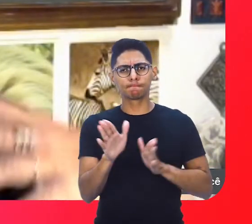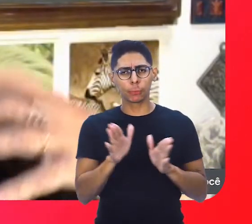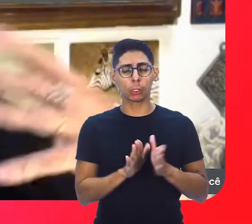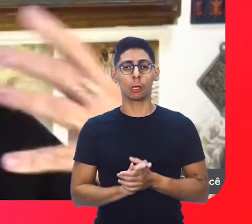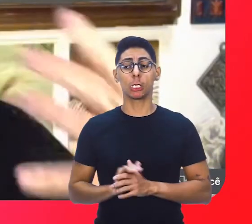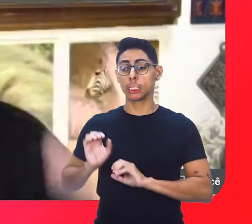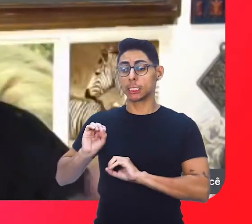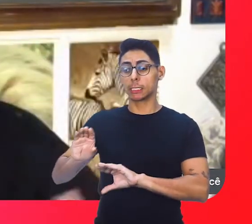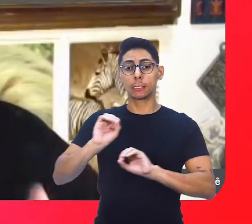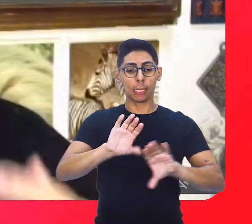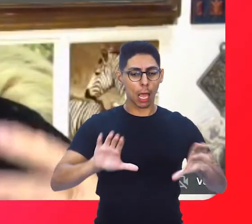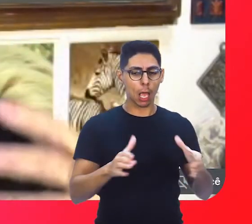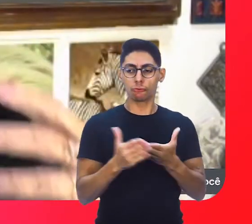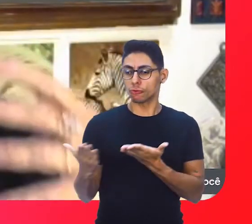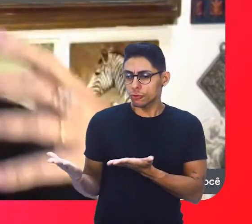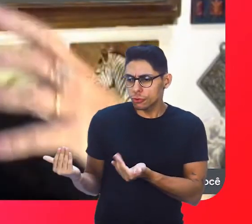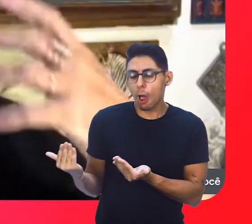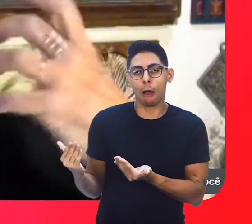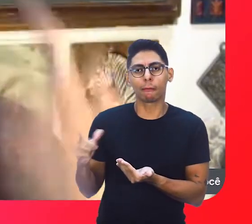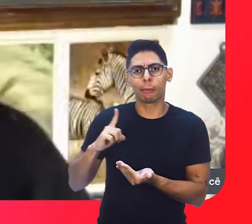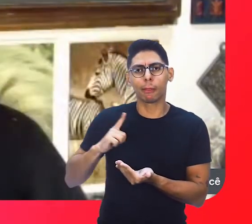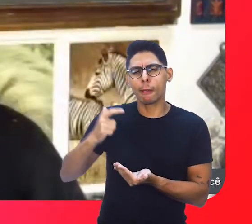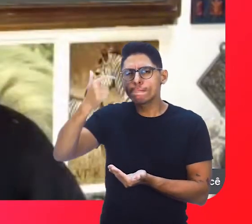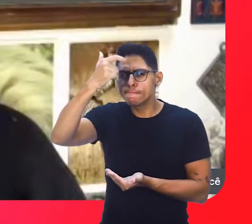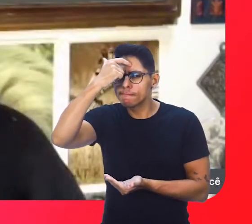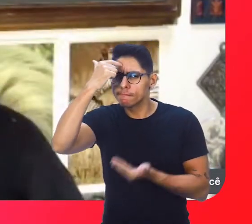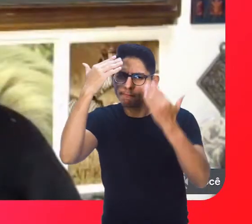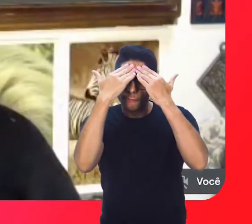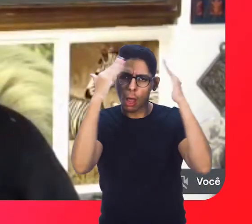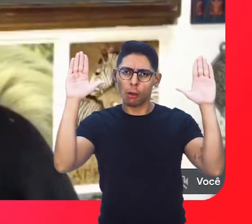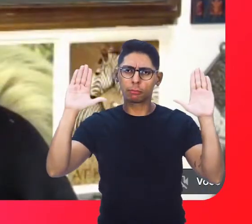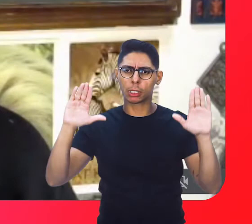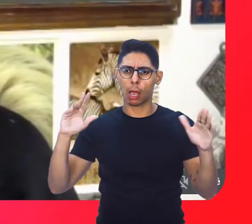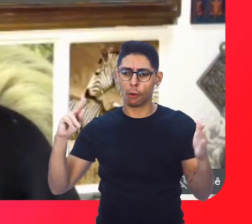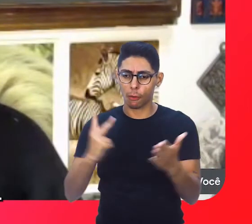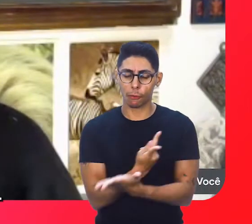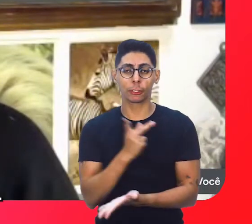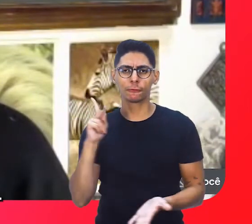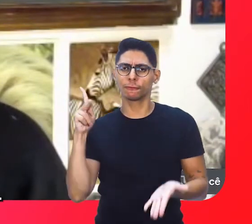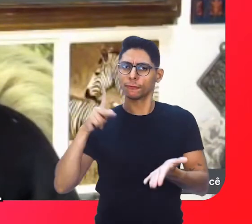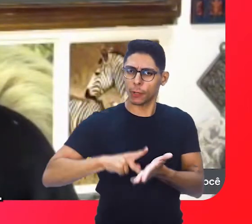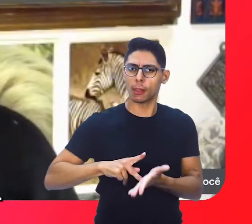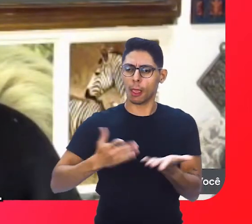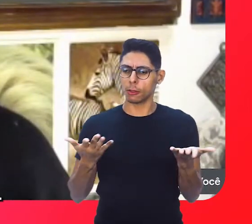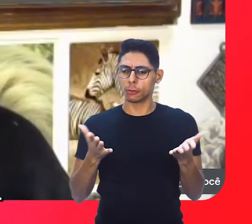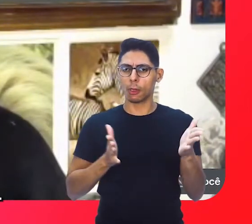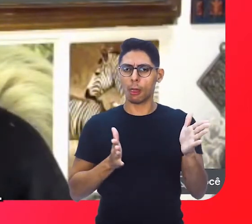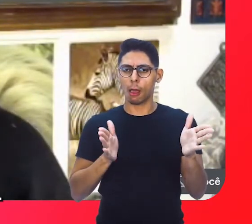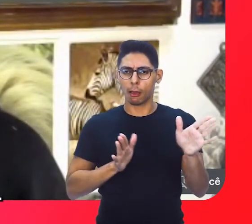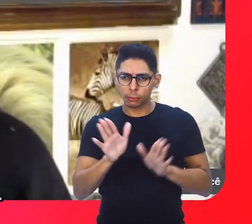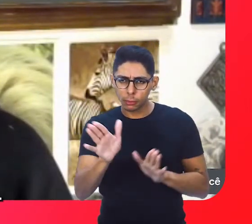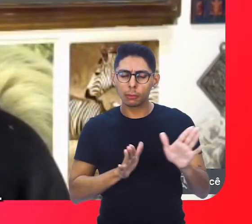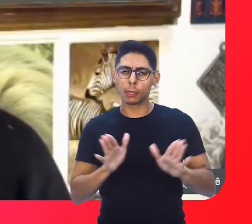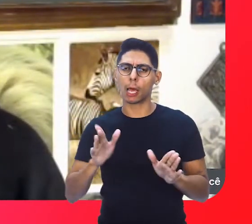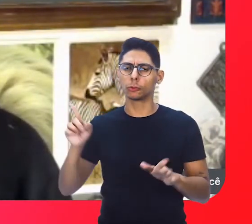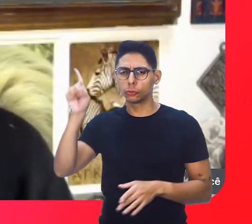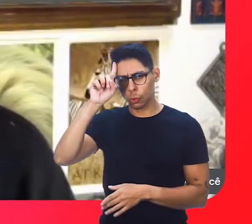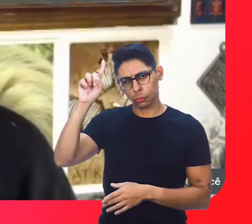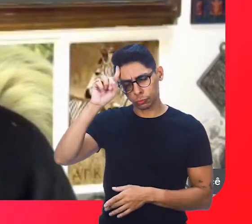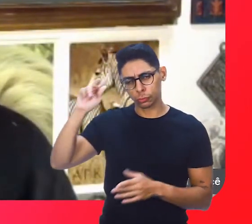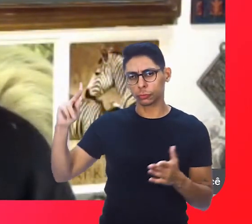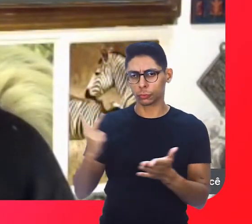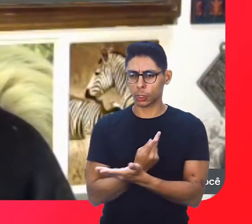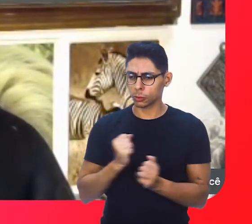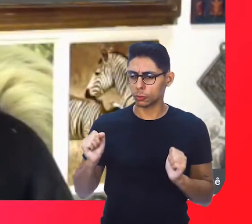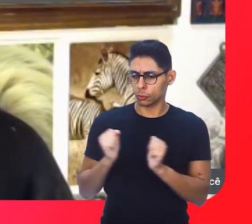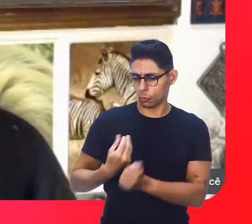uma mentalidade de fazer inclusão no cotidiano. E ela nasce praticando acessibilidade.